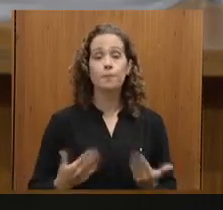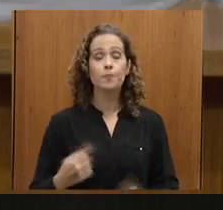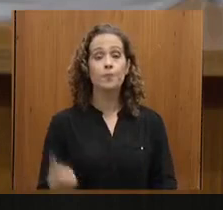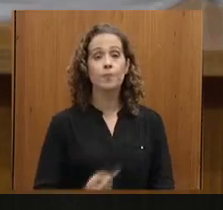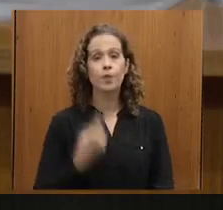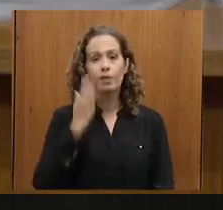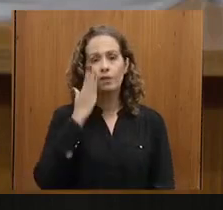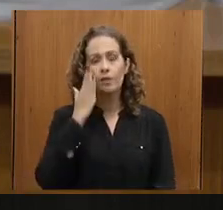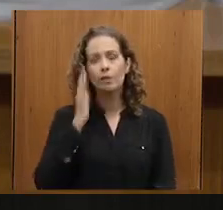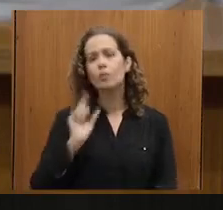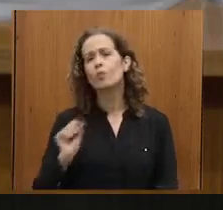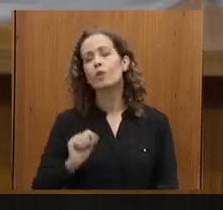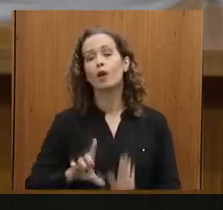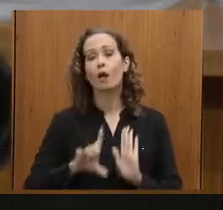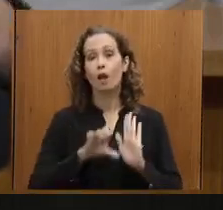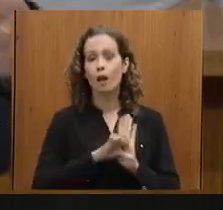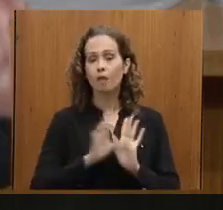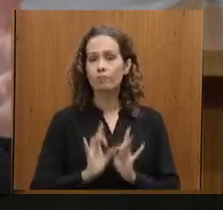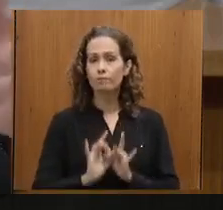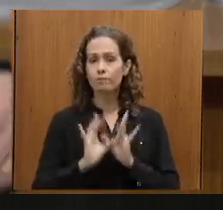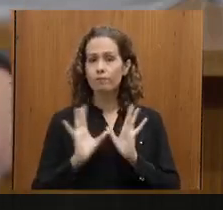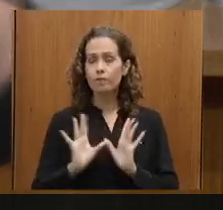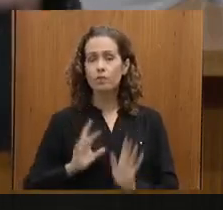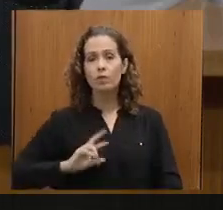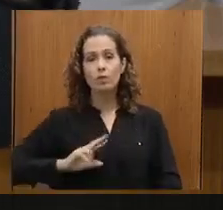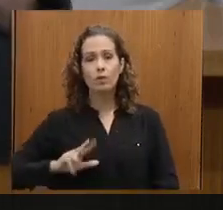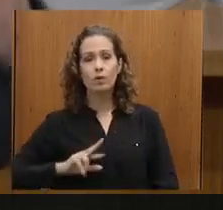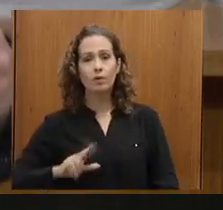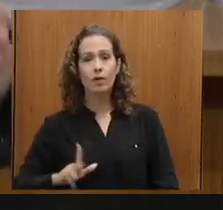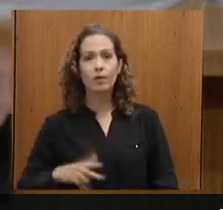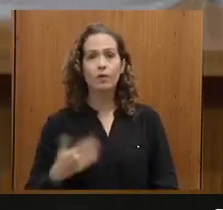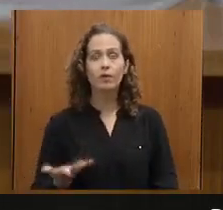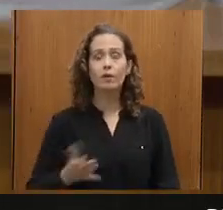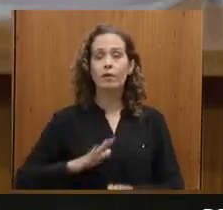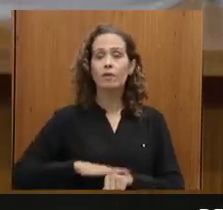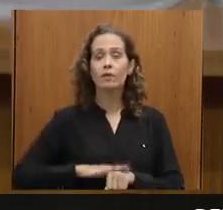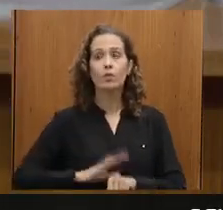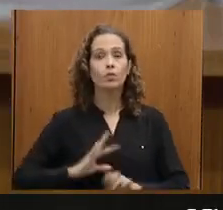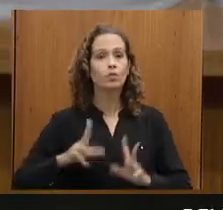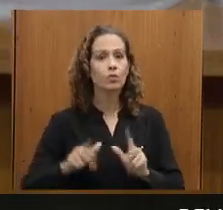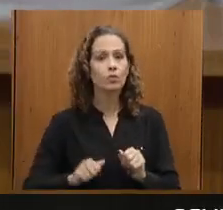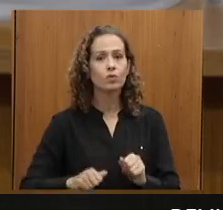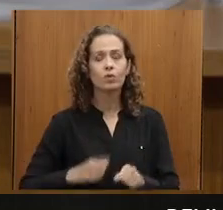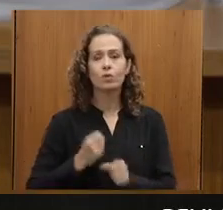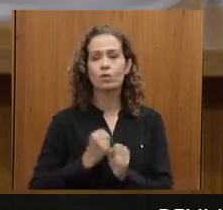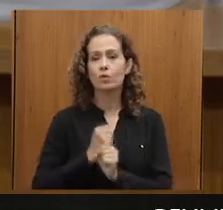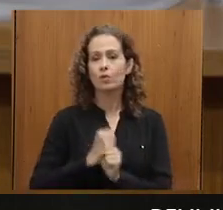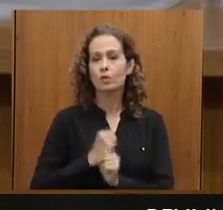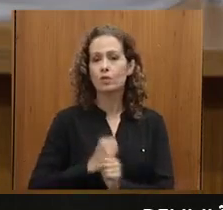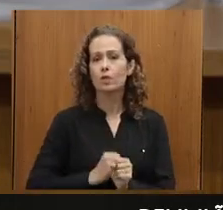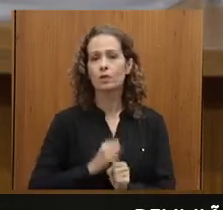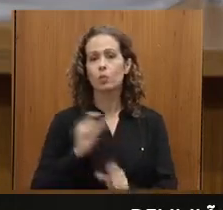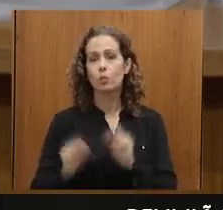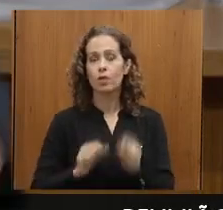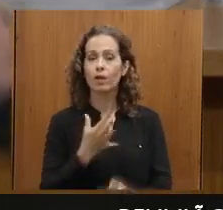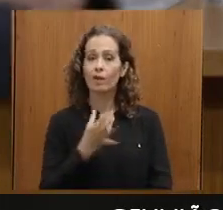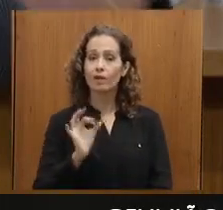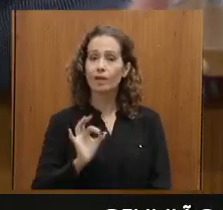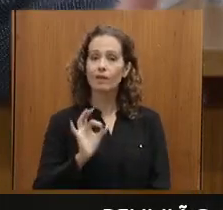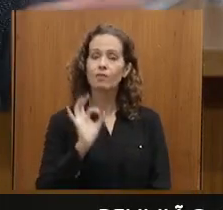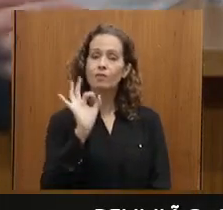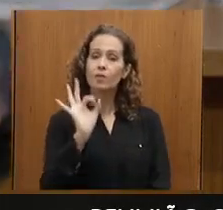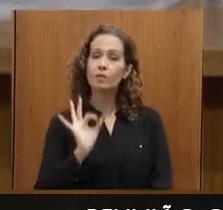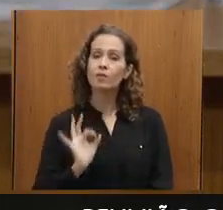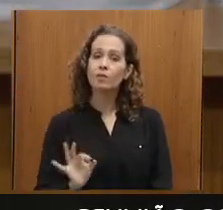saiba, a lei nos permite, e não é o que queremos fazer, queremos executar tudo neste ano, que até 10% da receita do ano possa ser